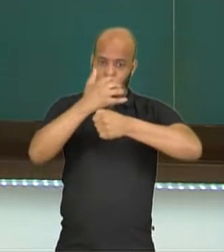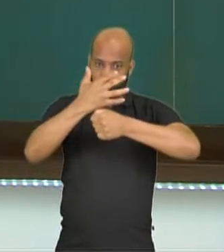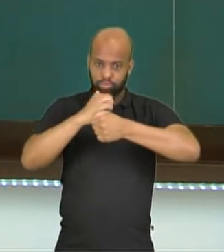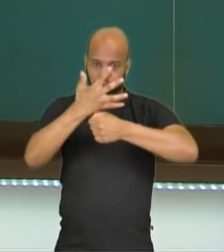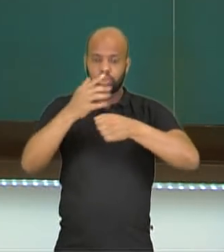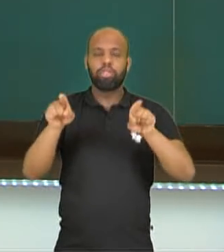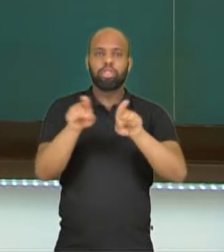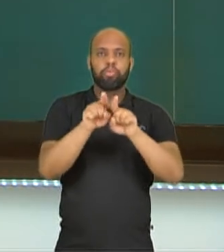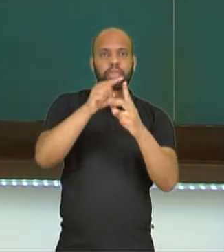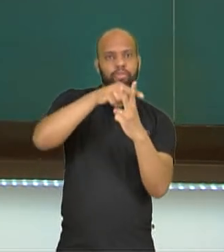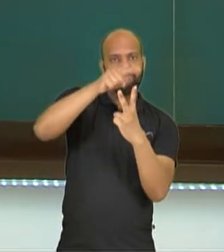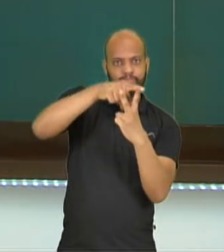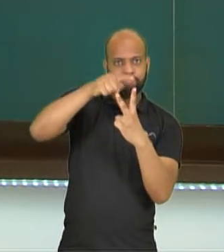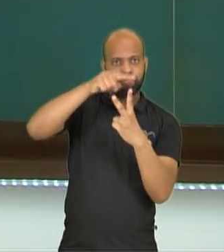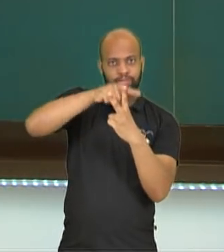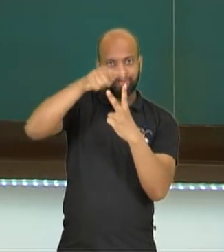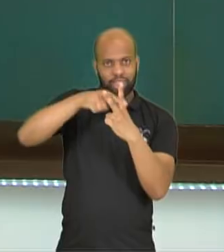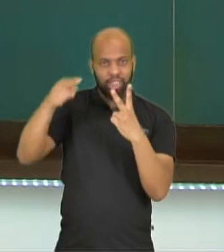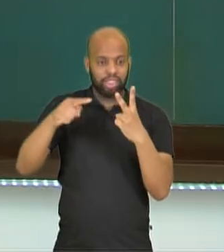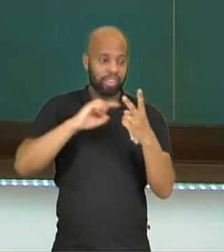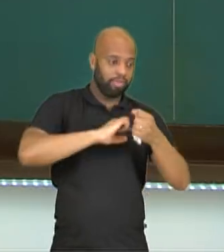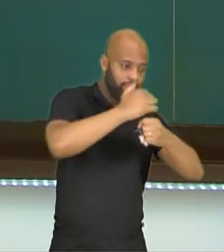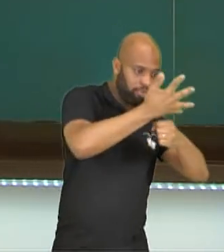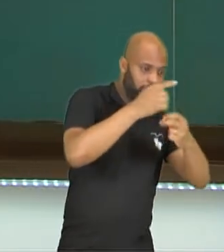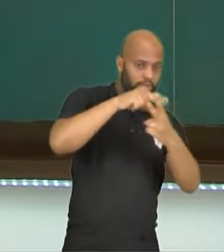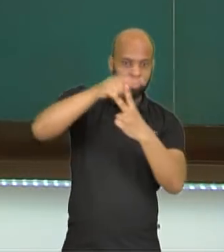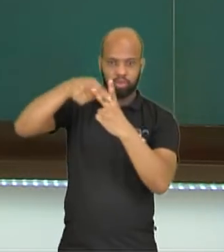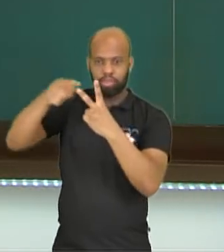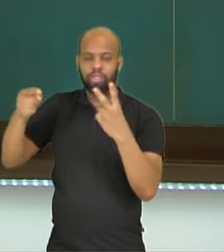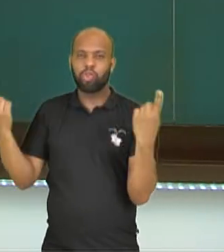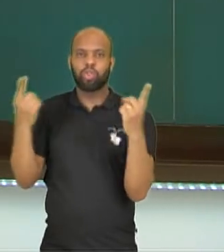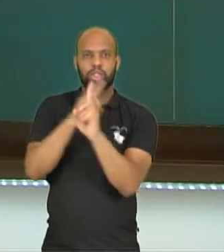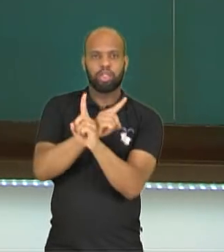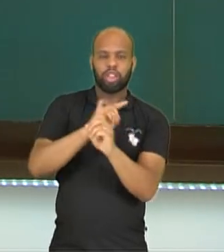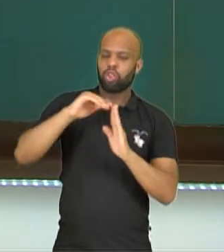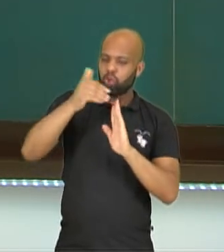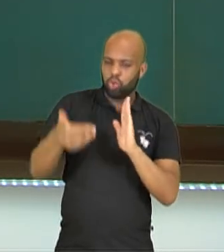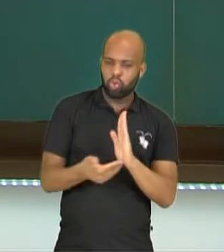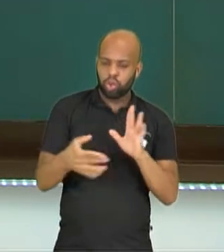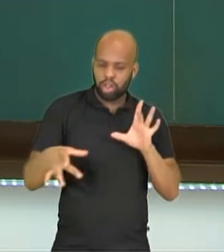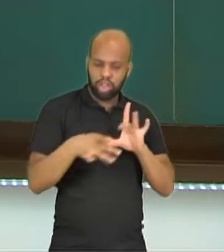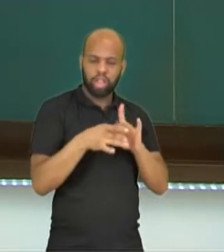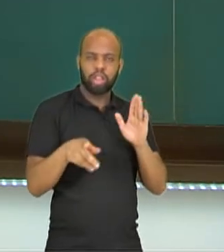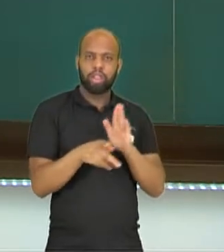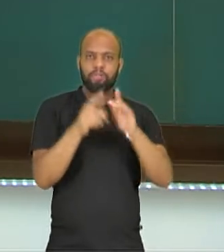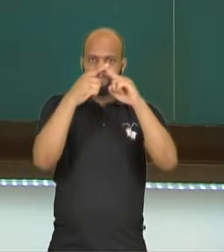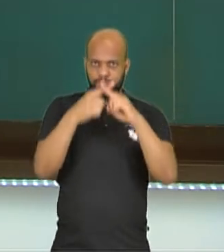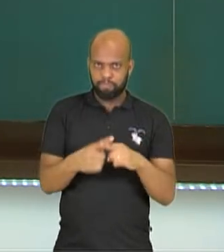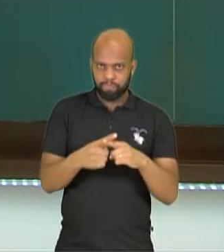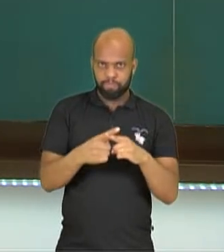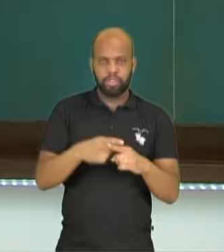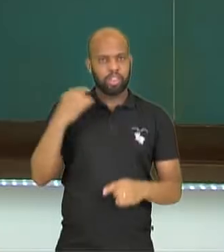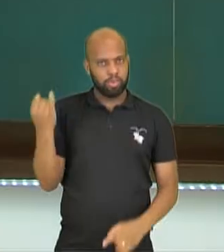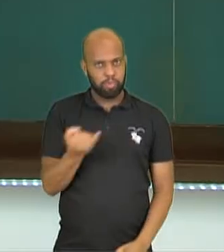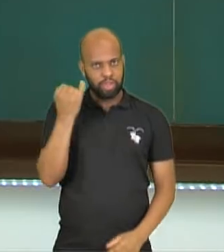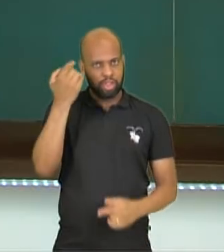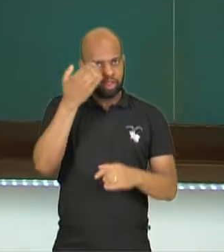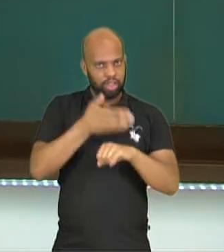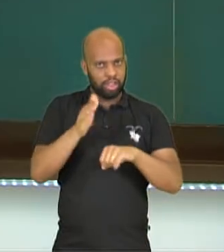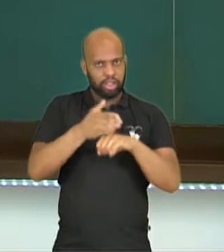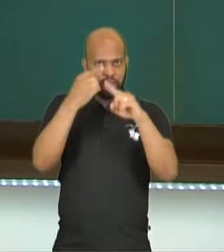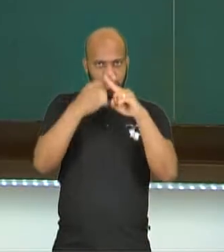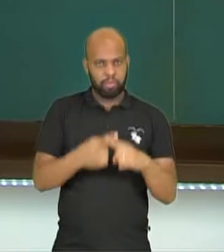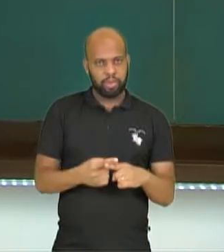da radiciação. Uma operação inversa da outra. E todas têm a ver com multiplicação. Então, bora afiar essa tabuada aí, ok?